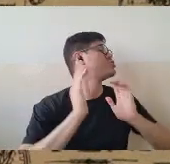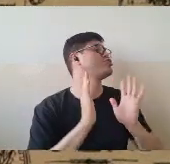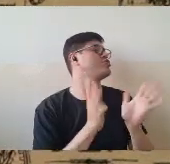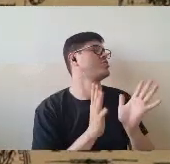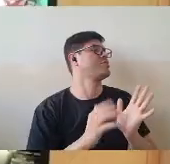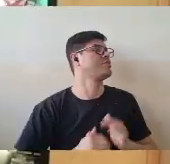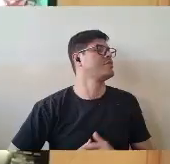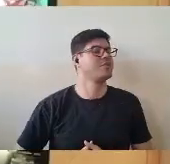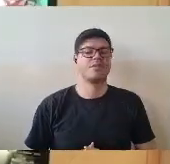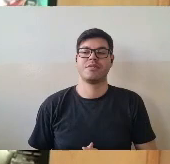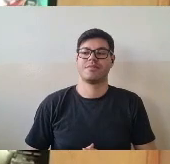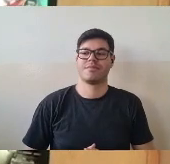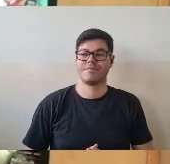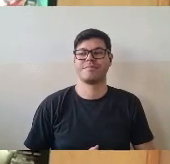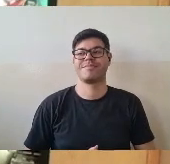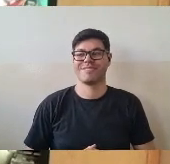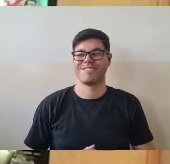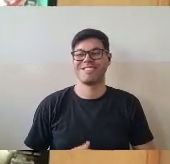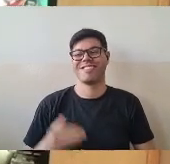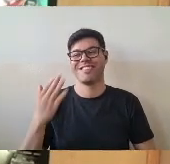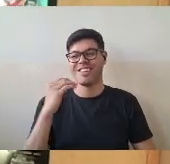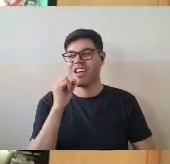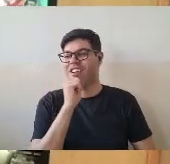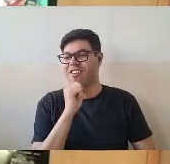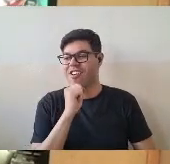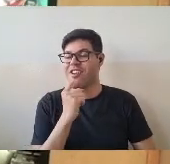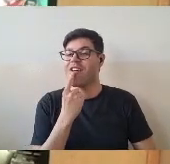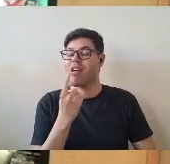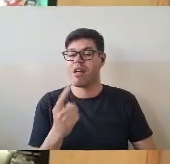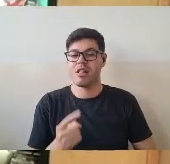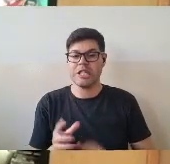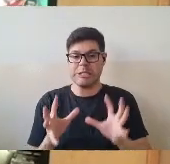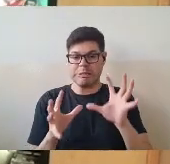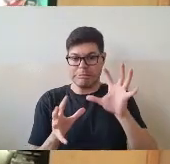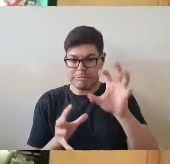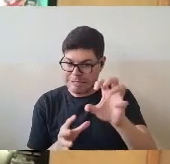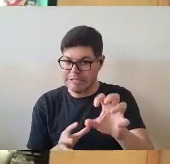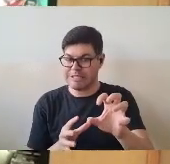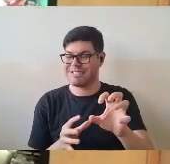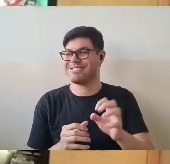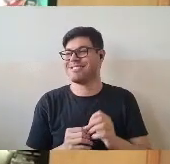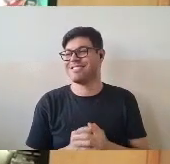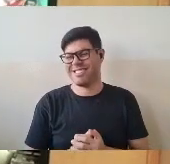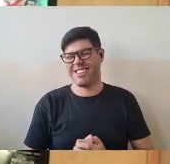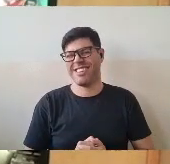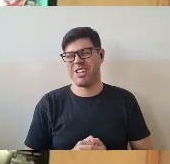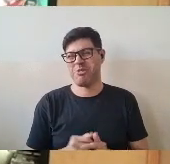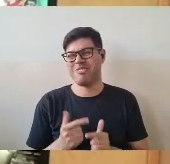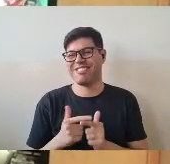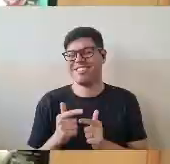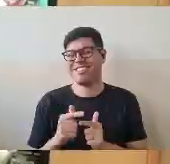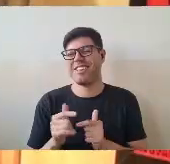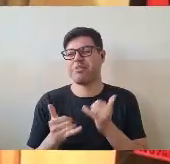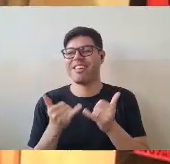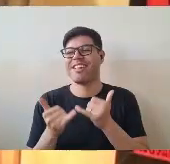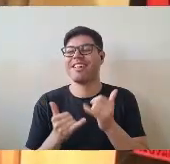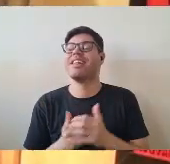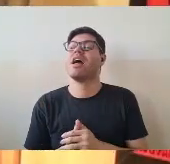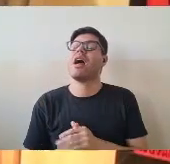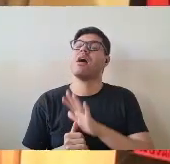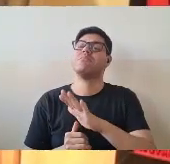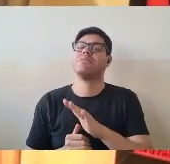Bom, e o nosso tempo já está se indo, mas eu tenho mais um monte de coisa para falar. Sim. É claro que da